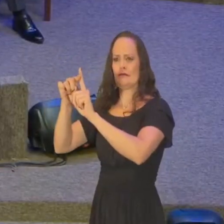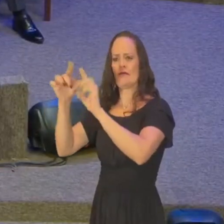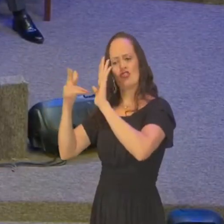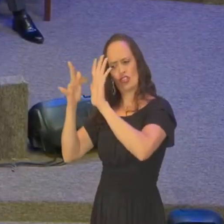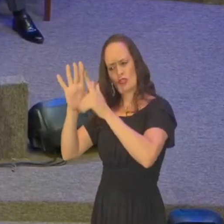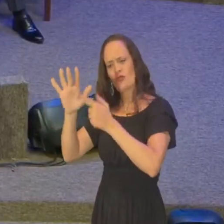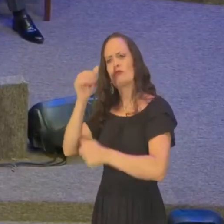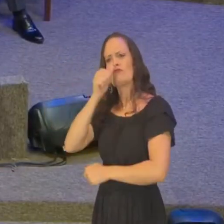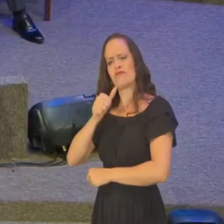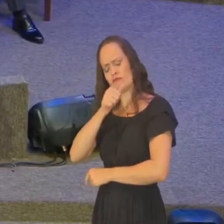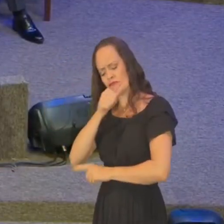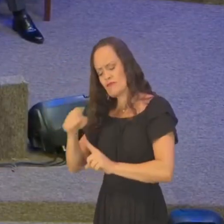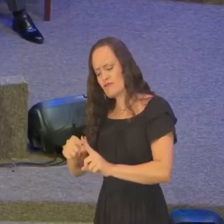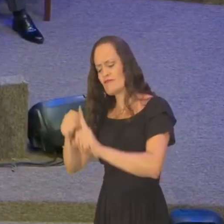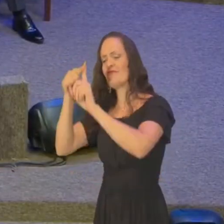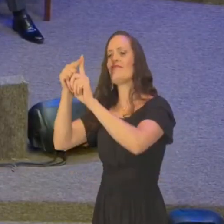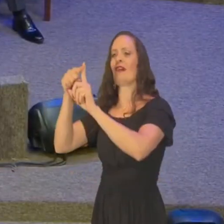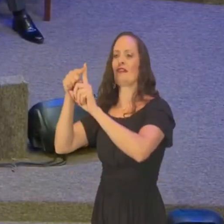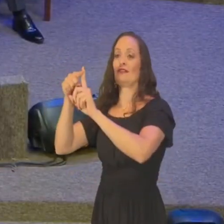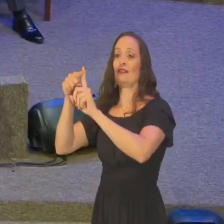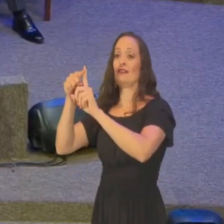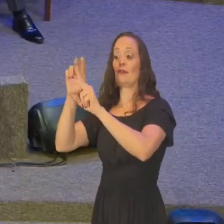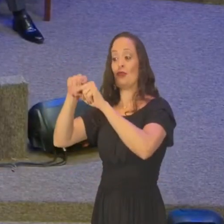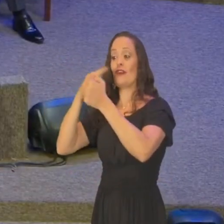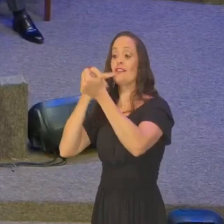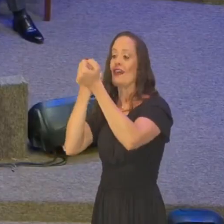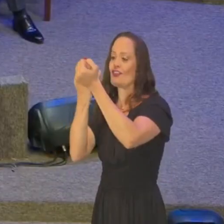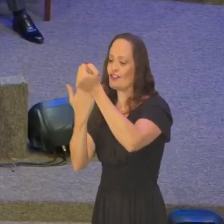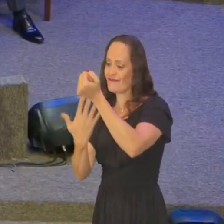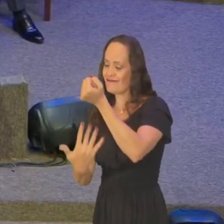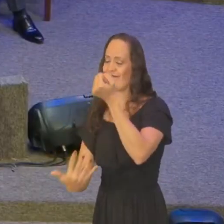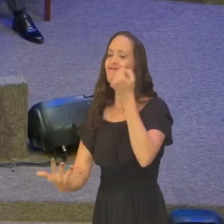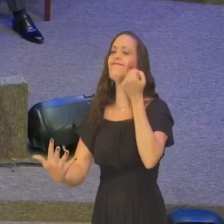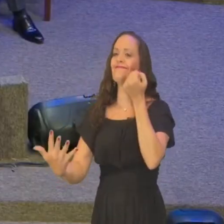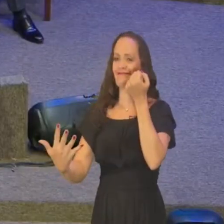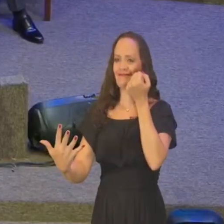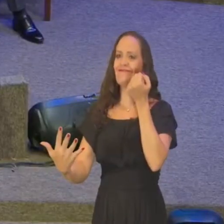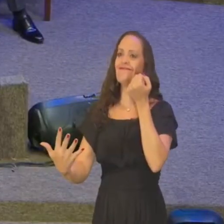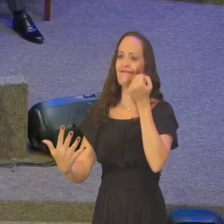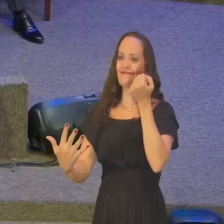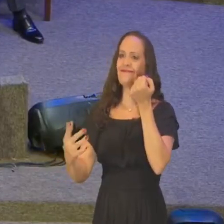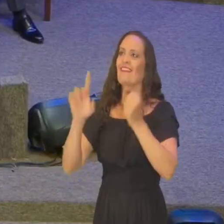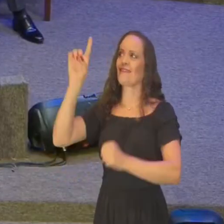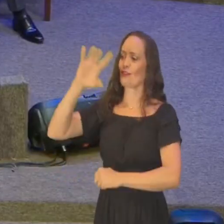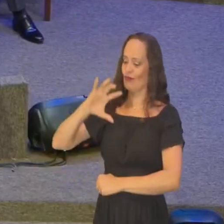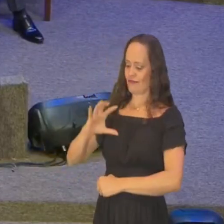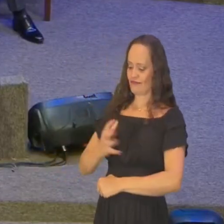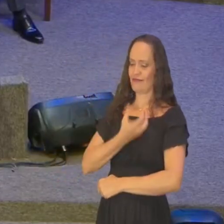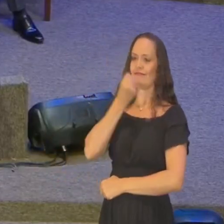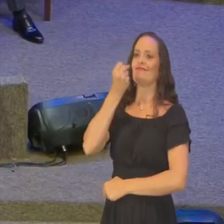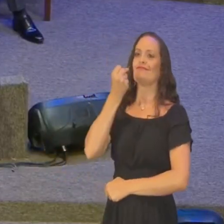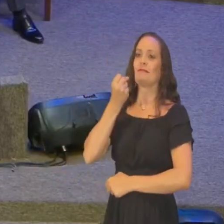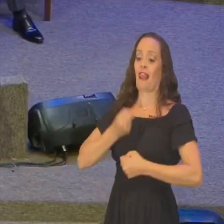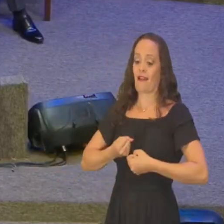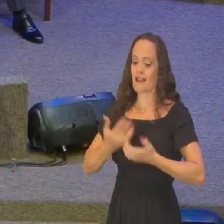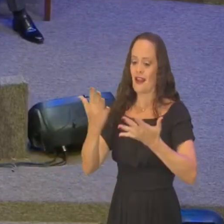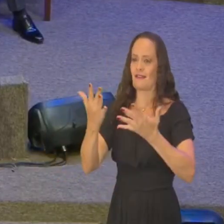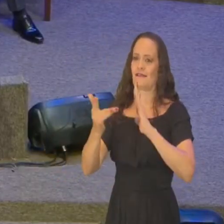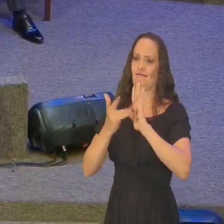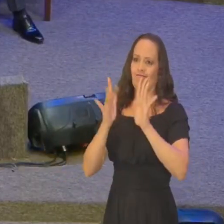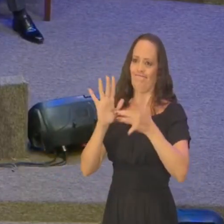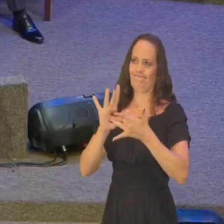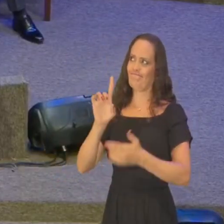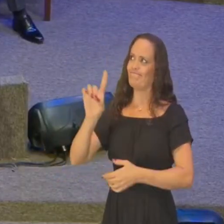por nós, e através do sangue de Jesus, a ira de Deus é afastada, e nós somos alcançados pela graça, a graça